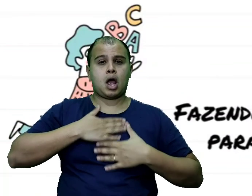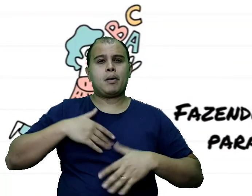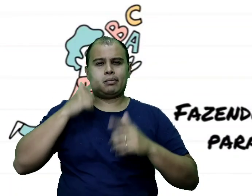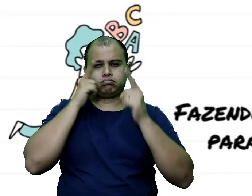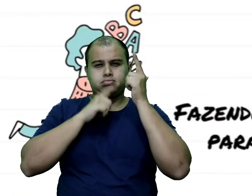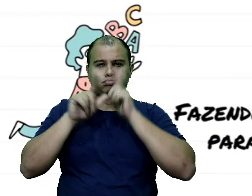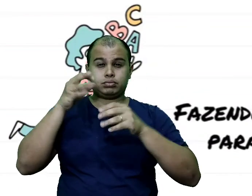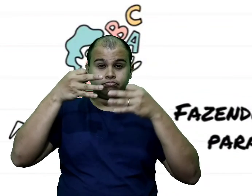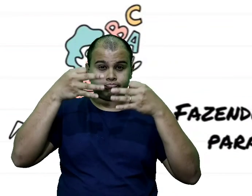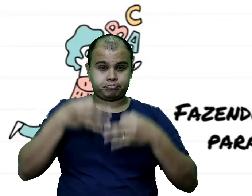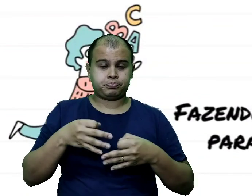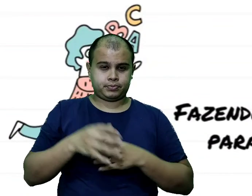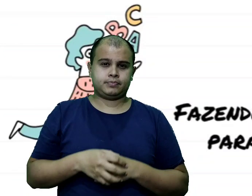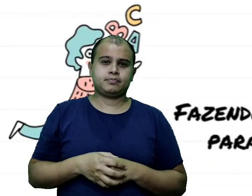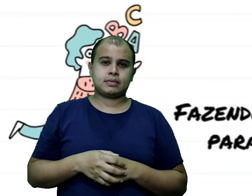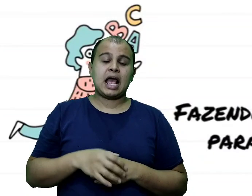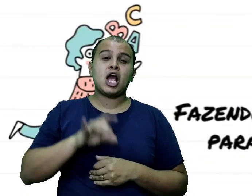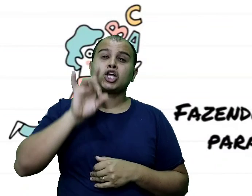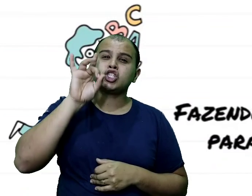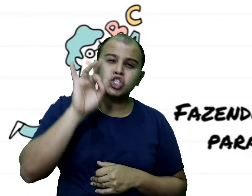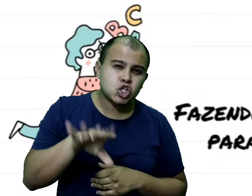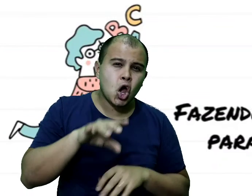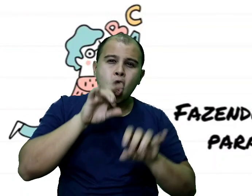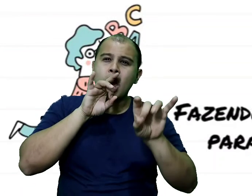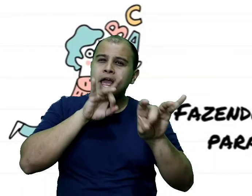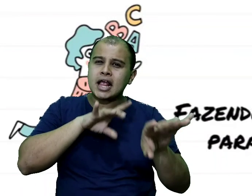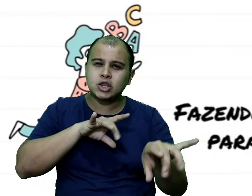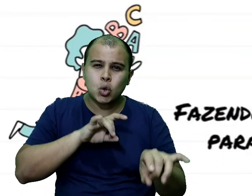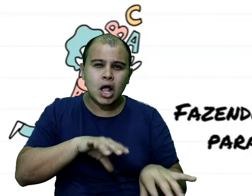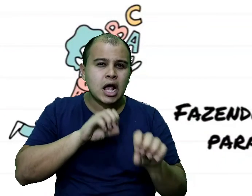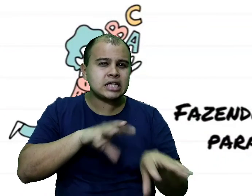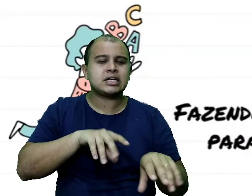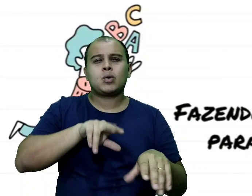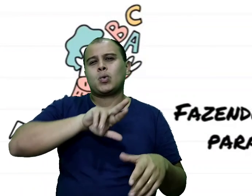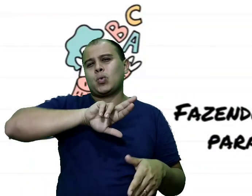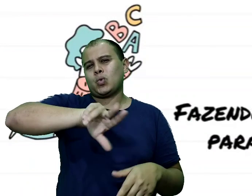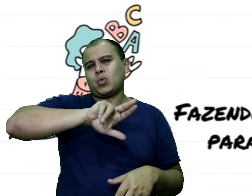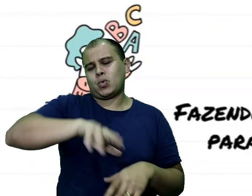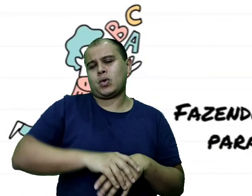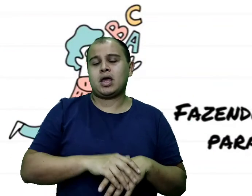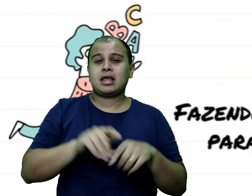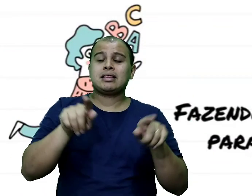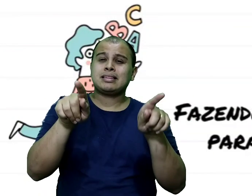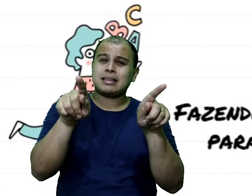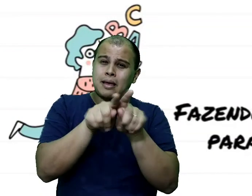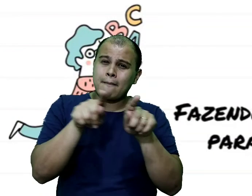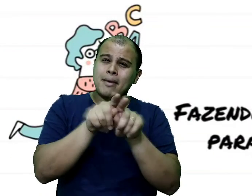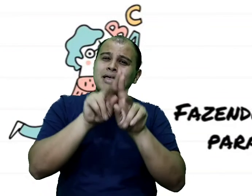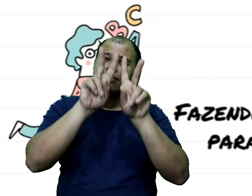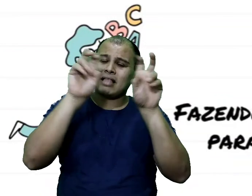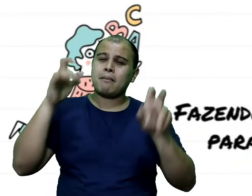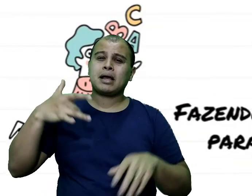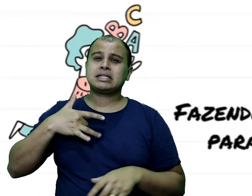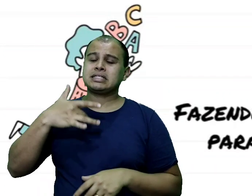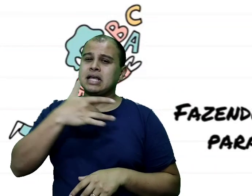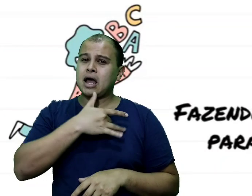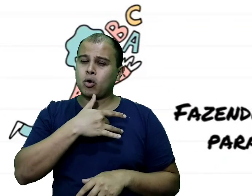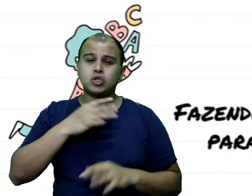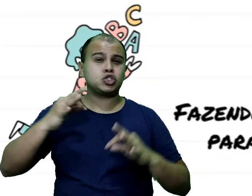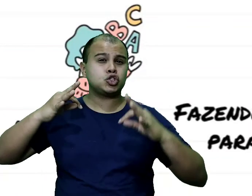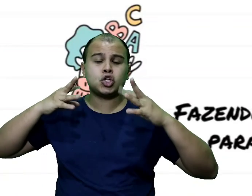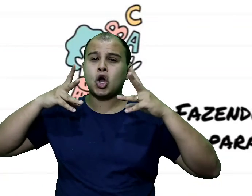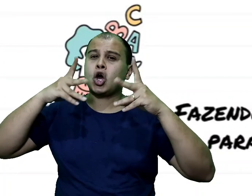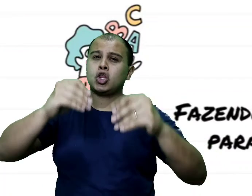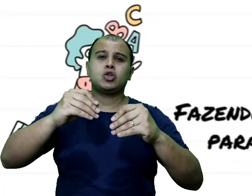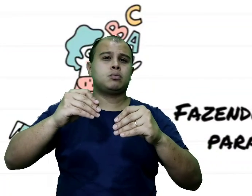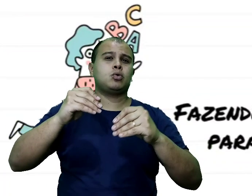calma, para que tudo dê certo. A gente não está lidando só com educação, a gente está lidando com saúde. Saúde dos professores, dos funcionários,